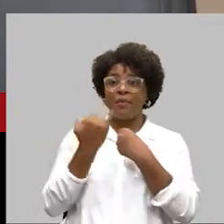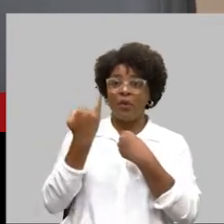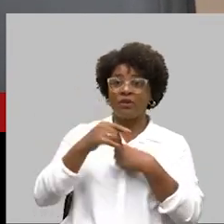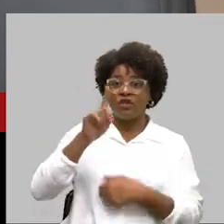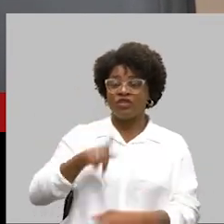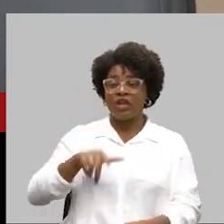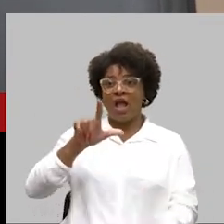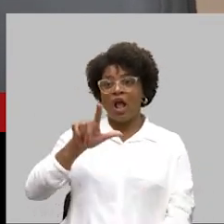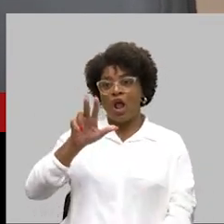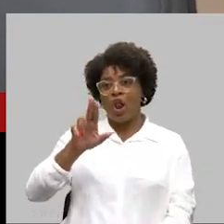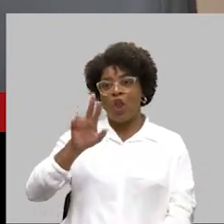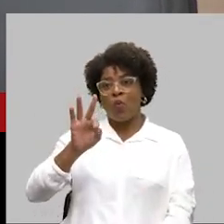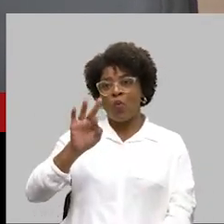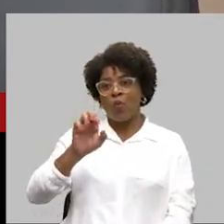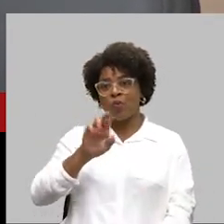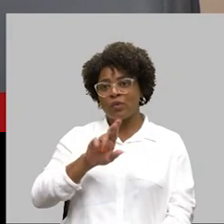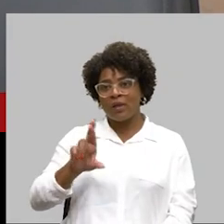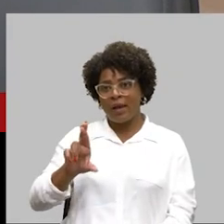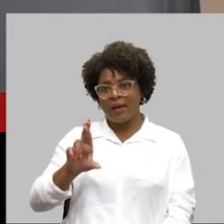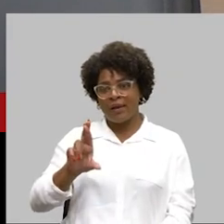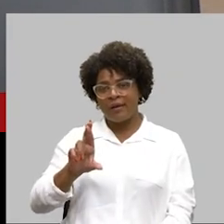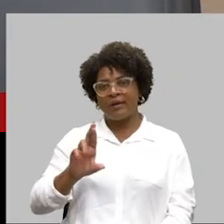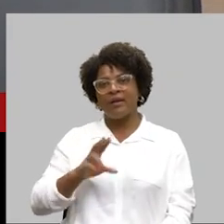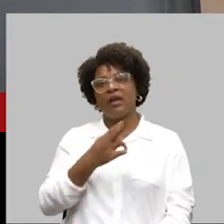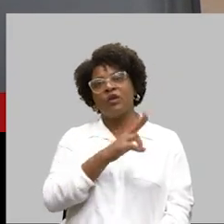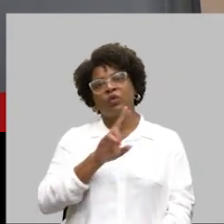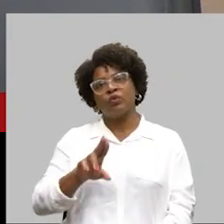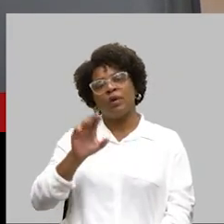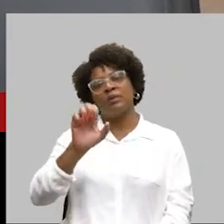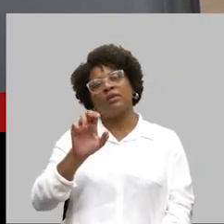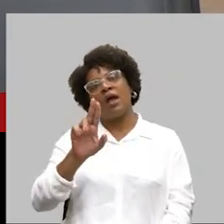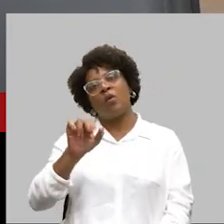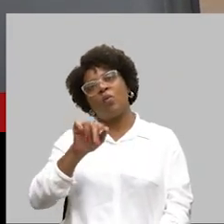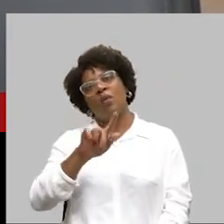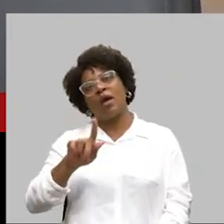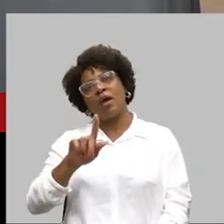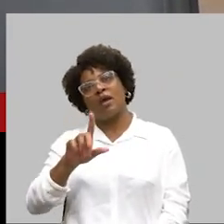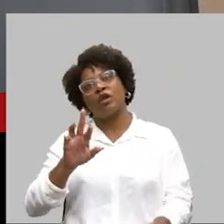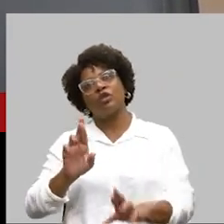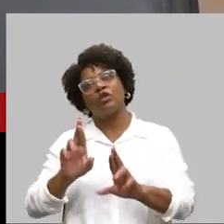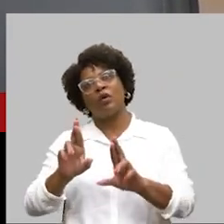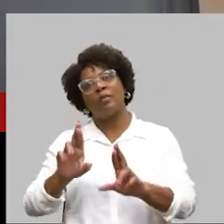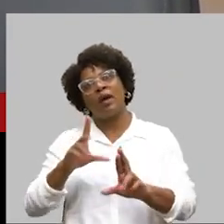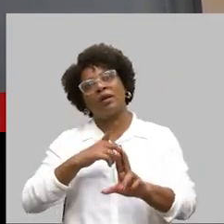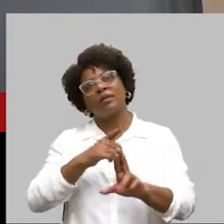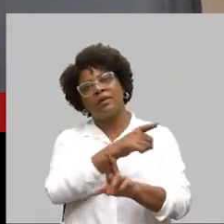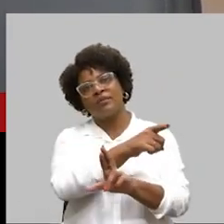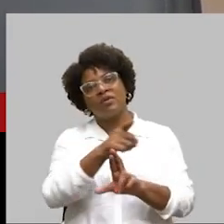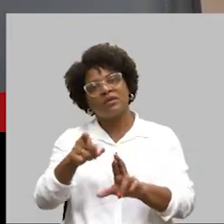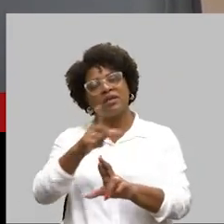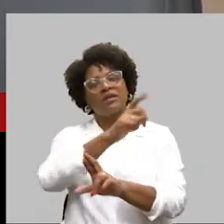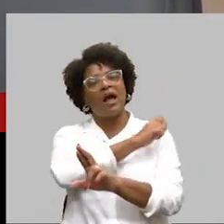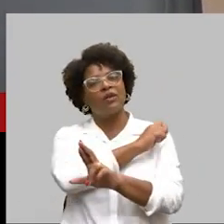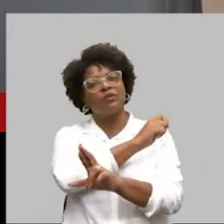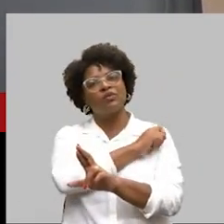Universidade do Estado de Minas Gerais que esperamos tê-los como os nossos alunos nas nossas